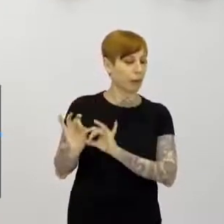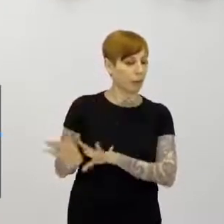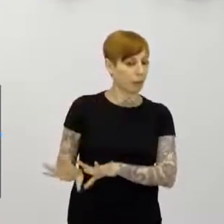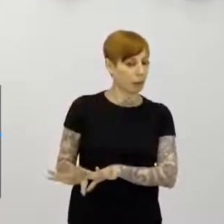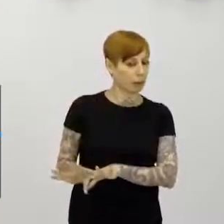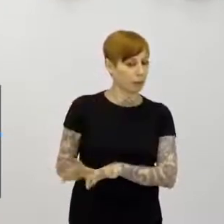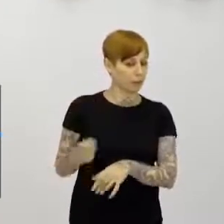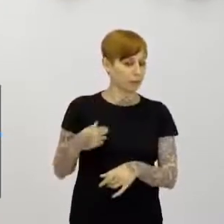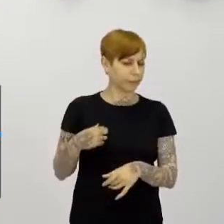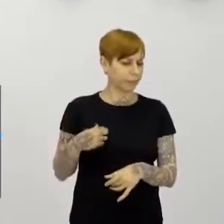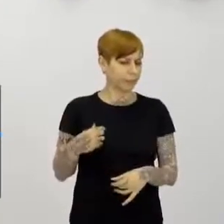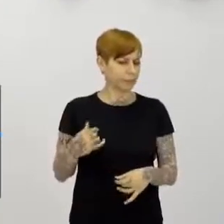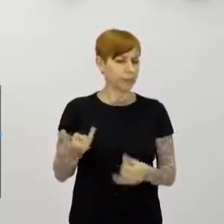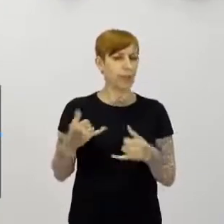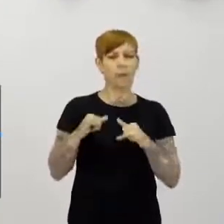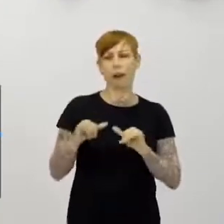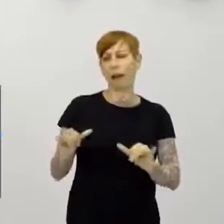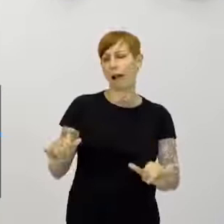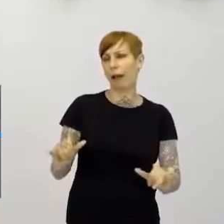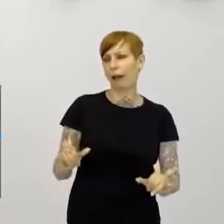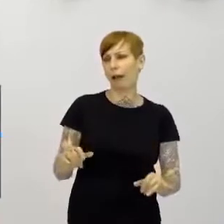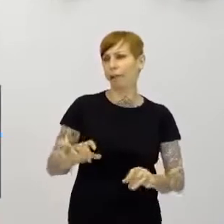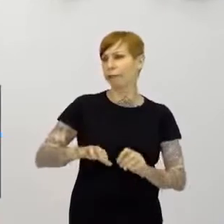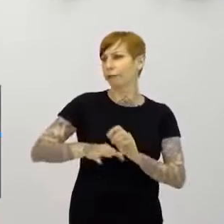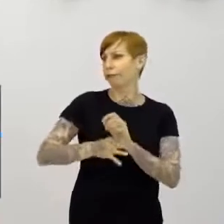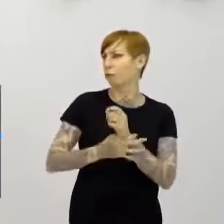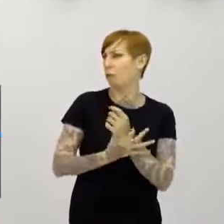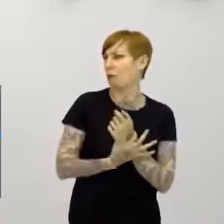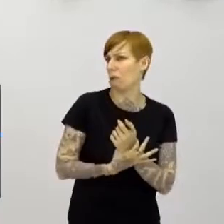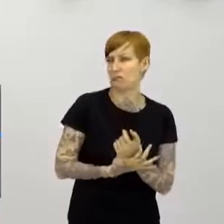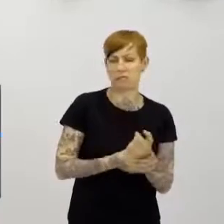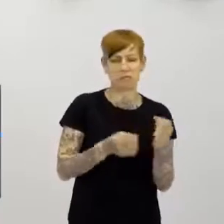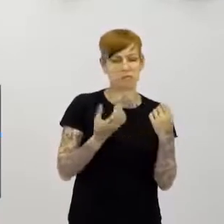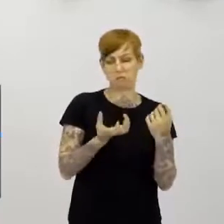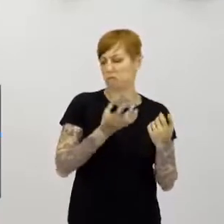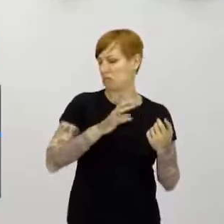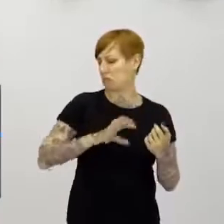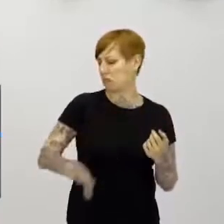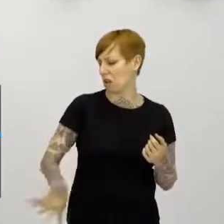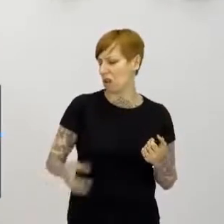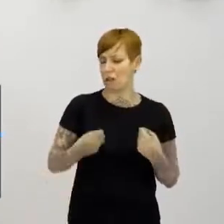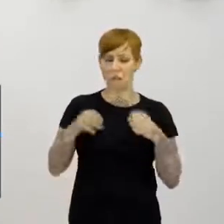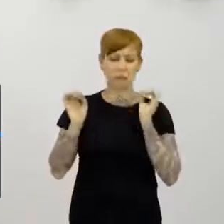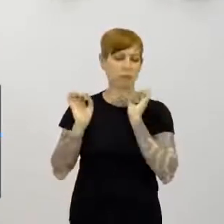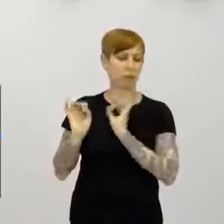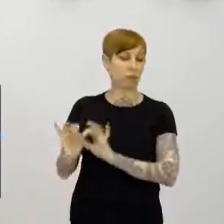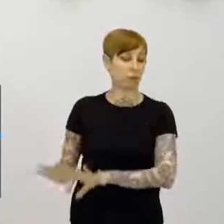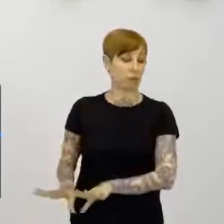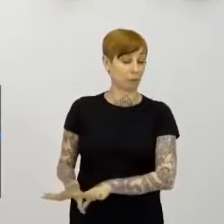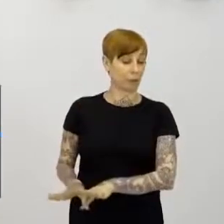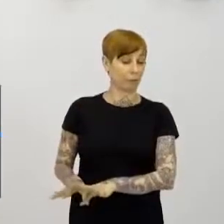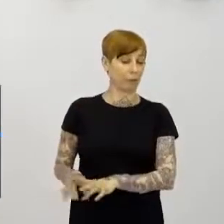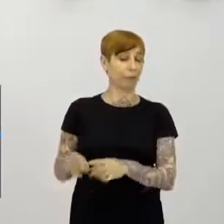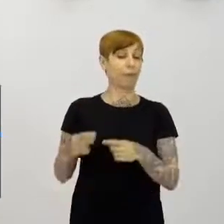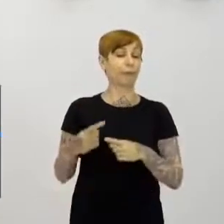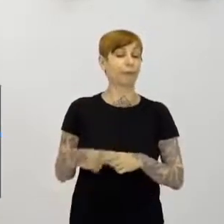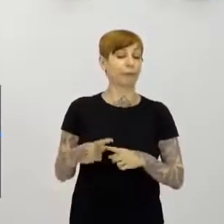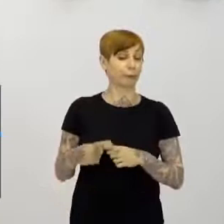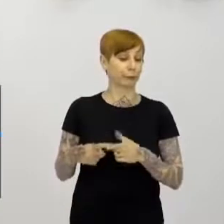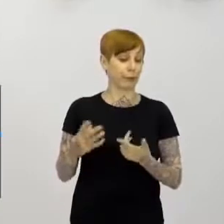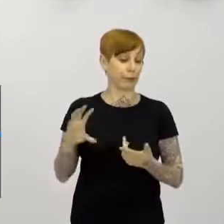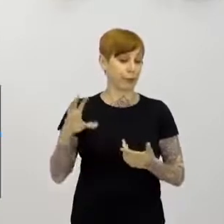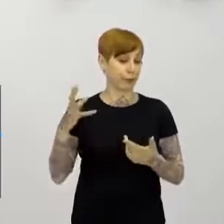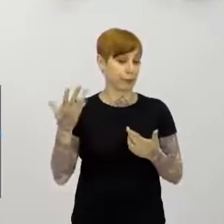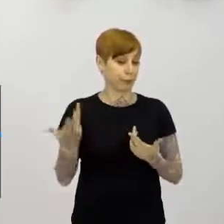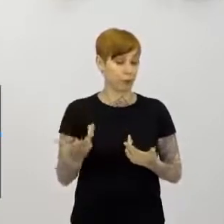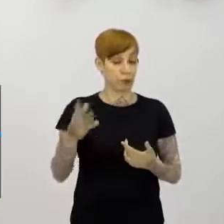do poder. Só que o que são essas forças terríveis? Ele estava mexendo com forças aí muito impactantes, né? Porque o